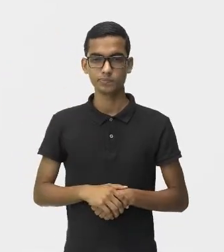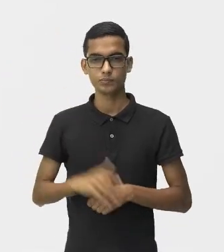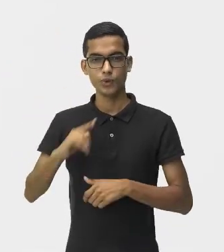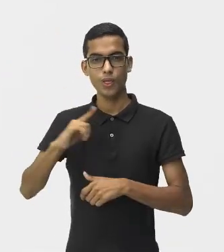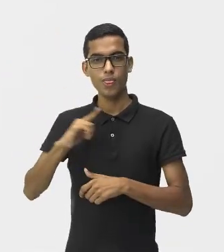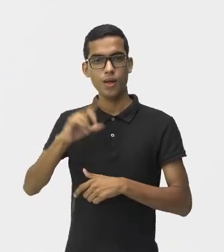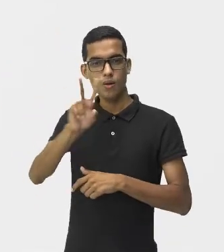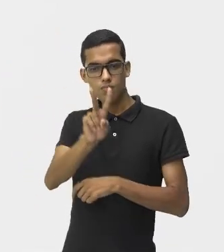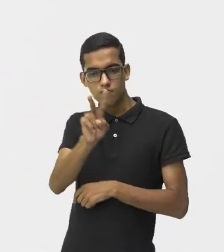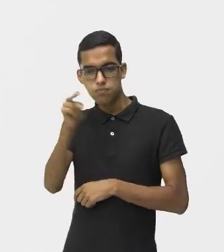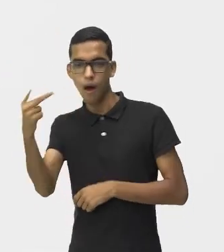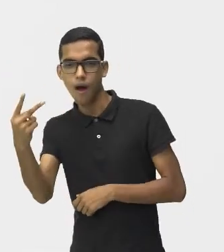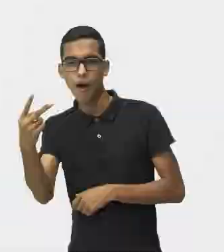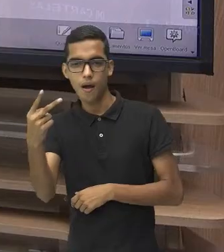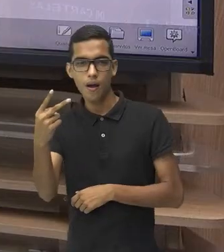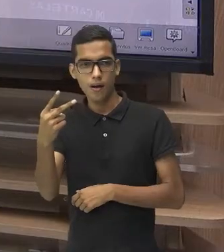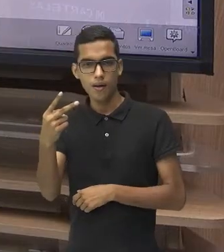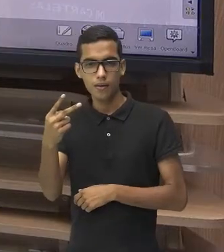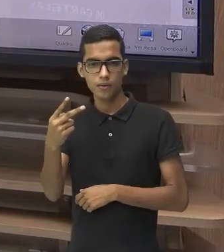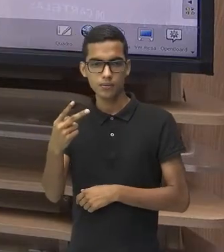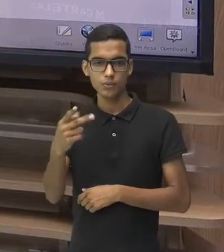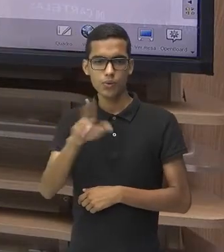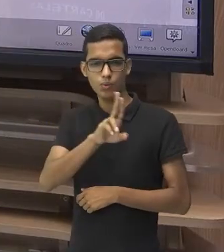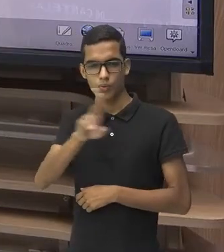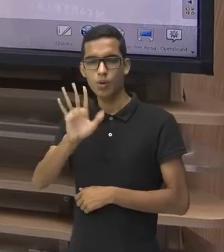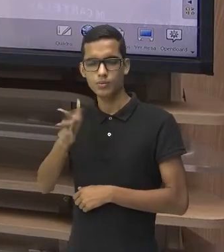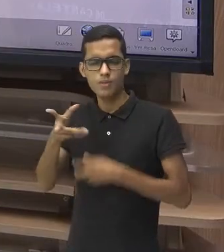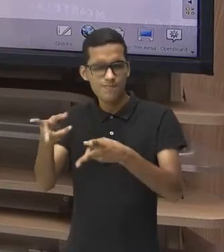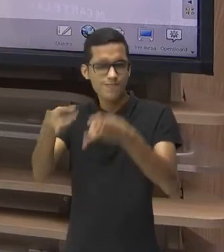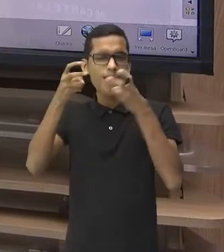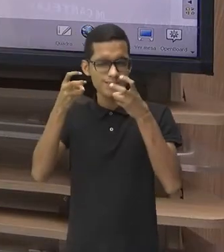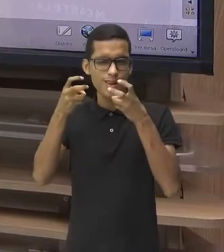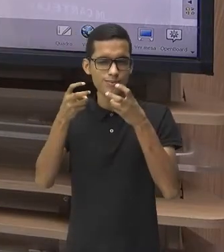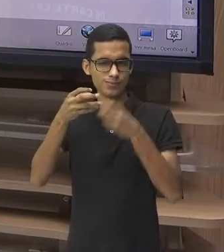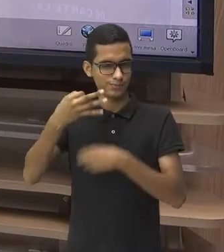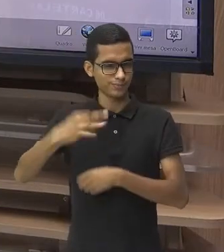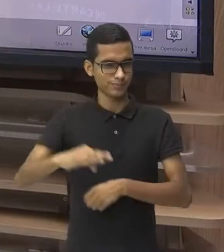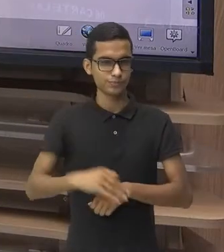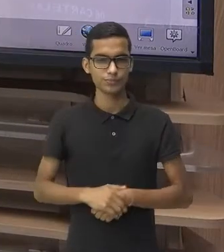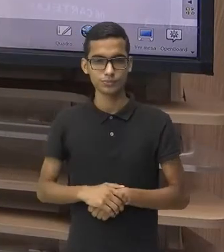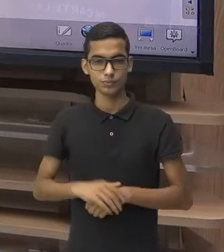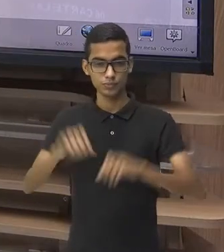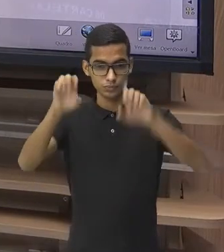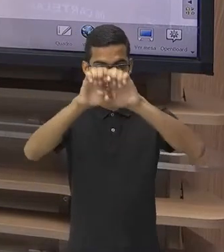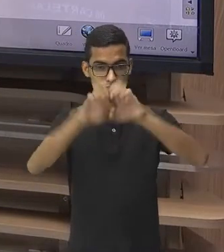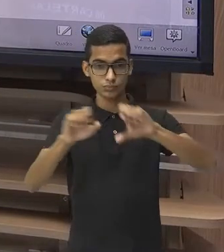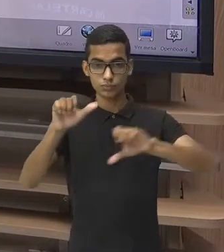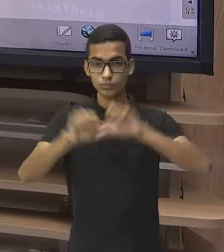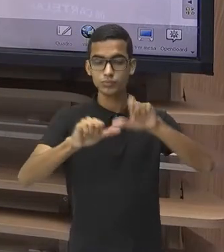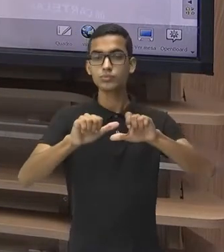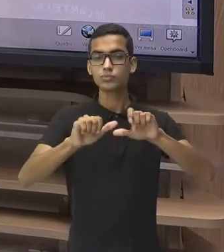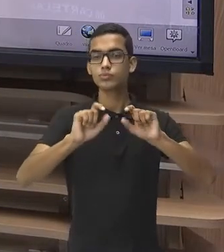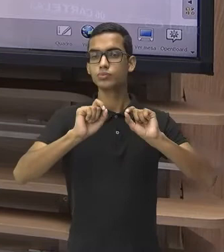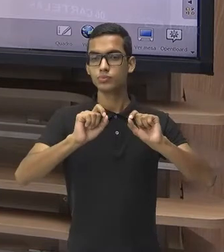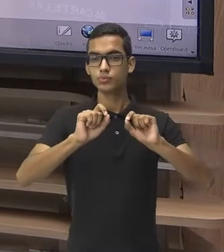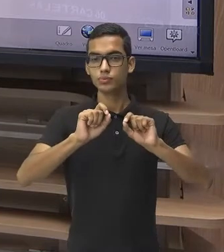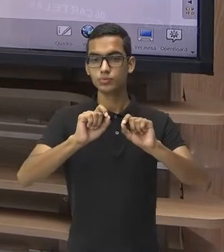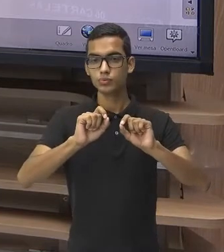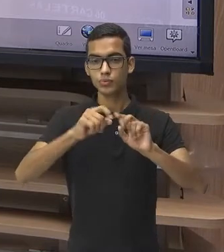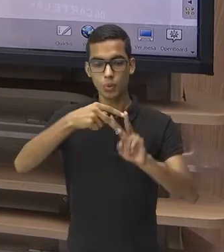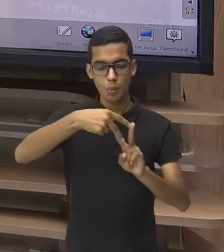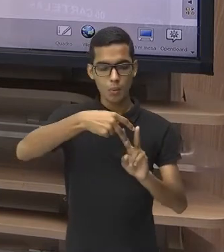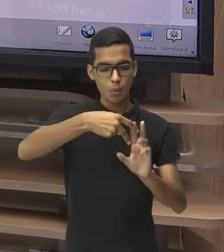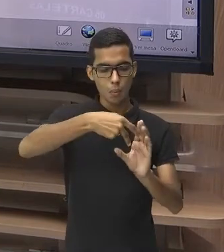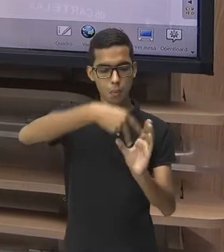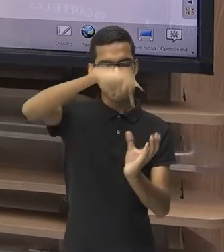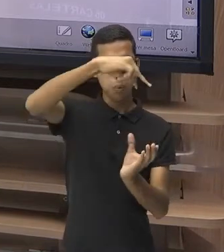vai duplicar, tá? Então, o próprio nome a gente já consegue associar. Mutação estrutural, duplicação, ela duplica um